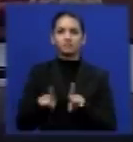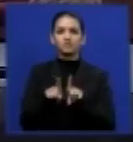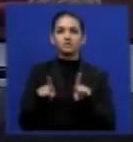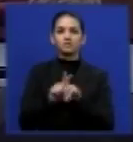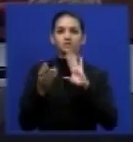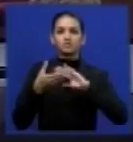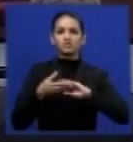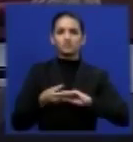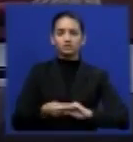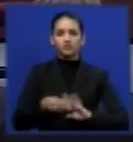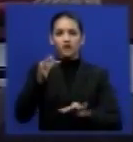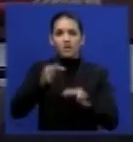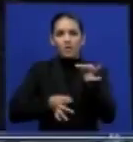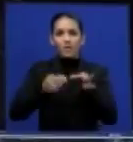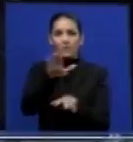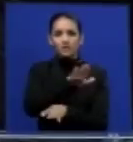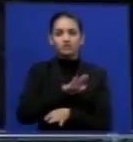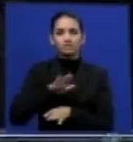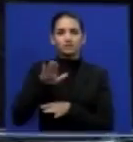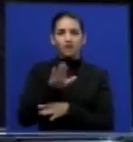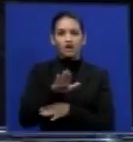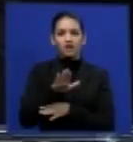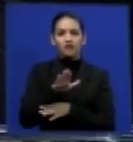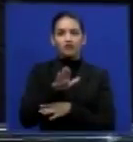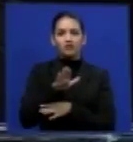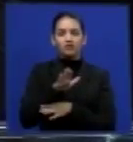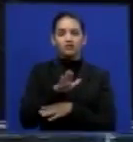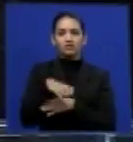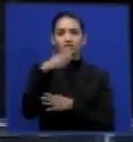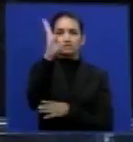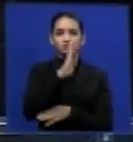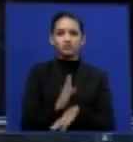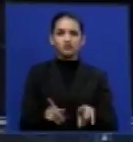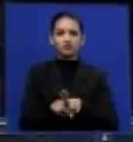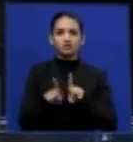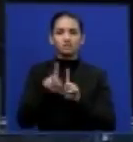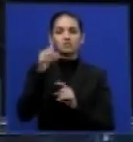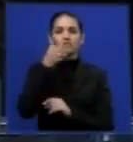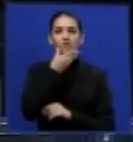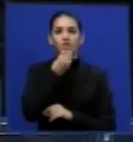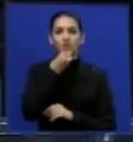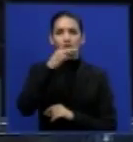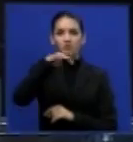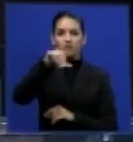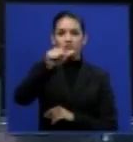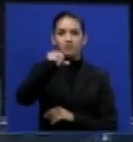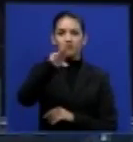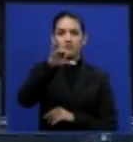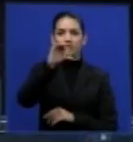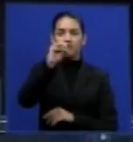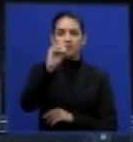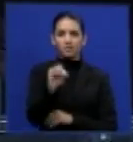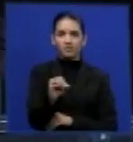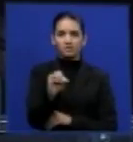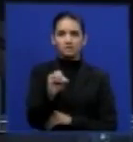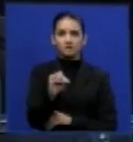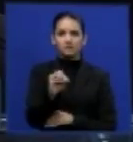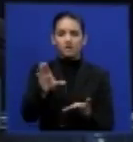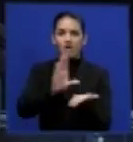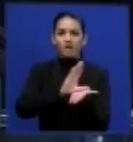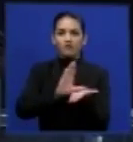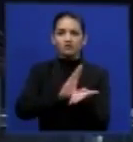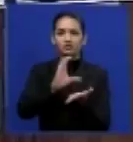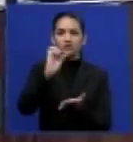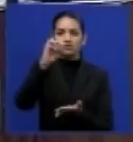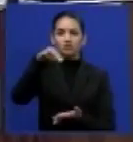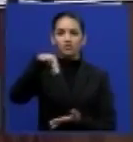Procurador Geral da República e o Dr Mário guiz Conselheiro do CONAMA né do Ministério Público Federal e